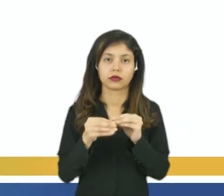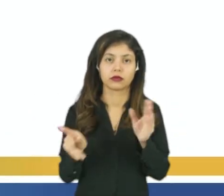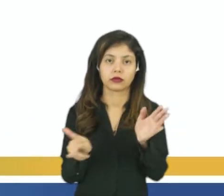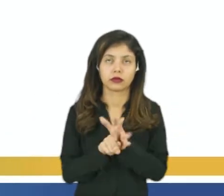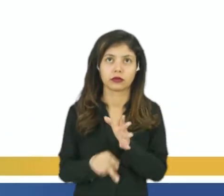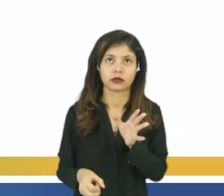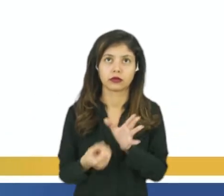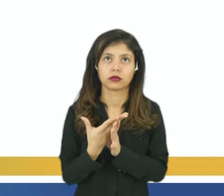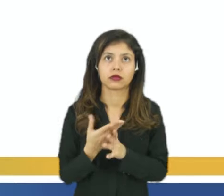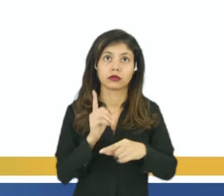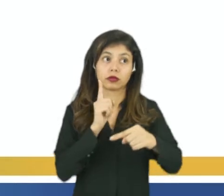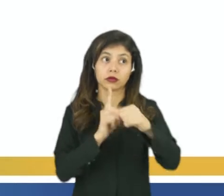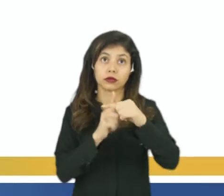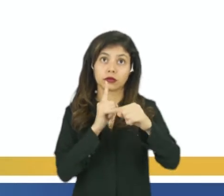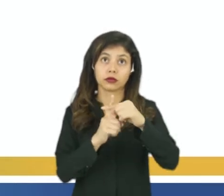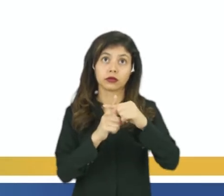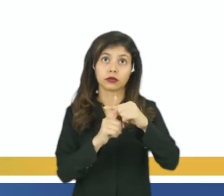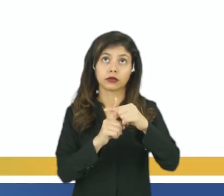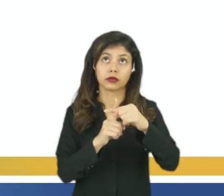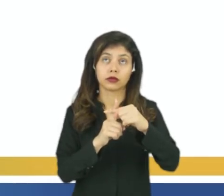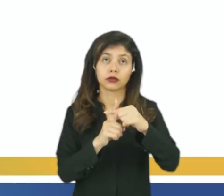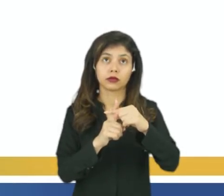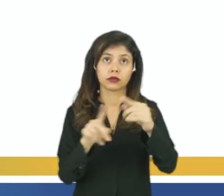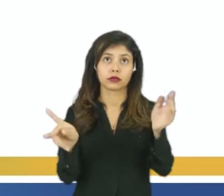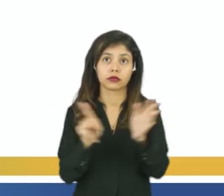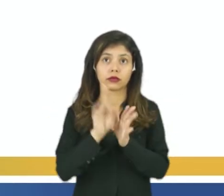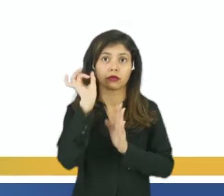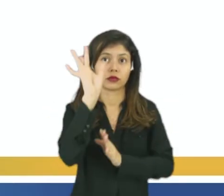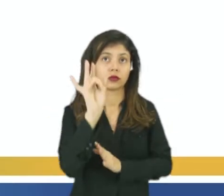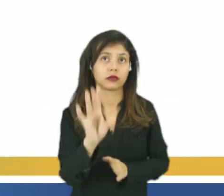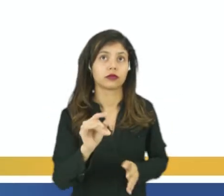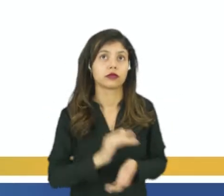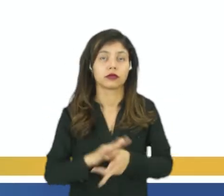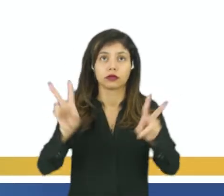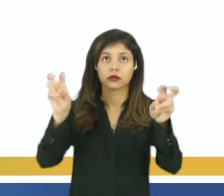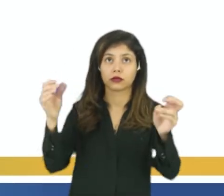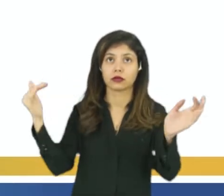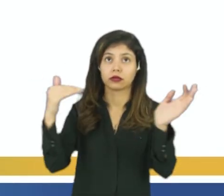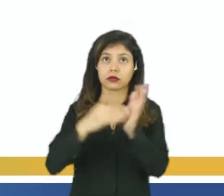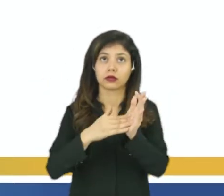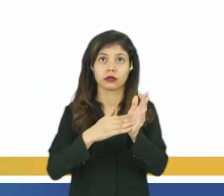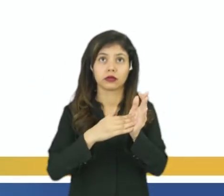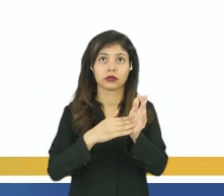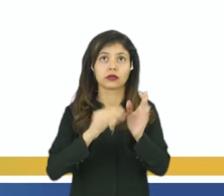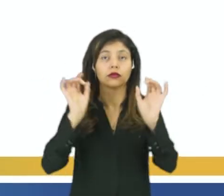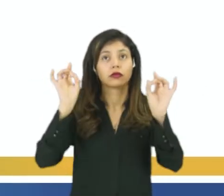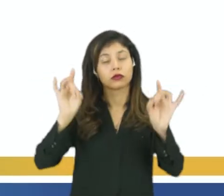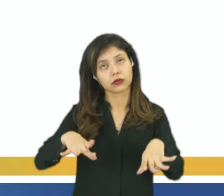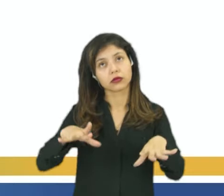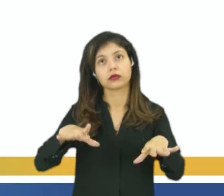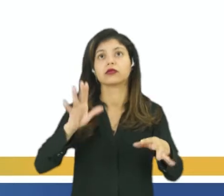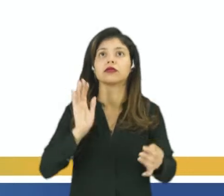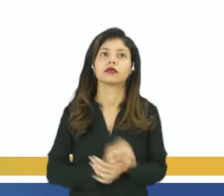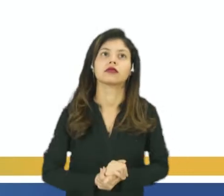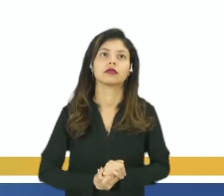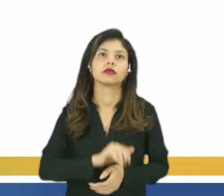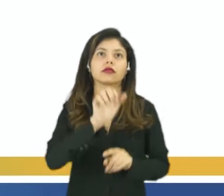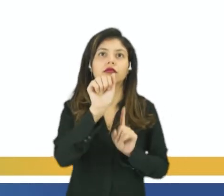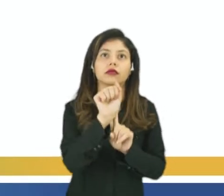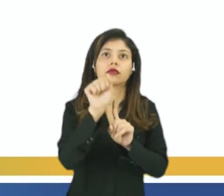desses elementos mais o produto de cada termo até o enésimo, que é o